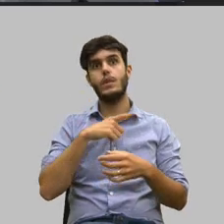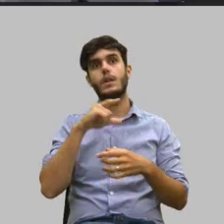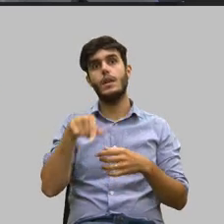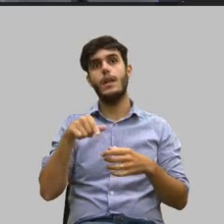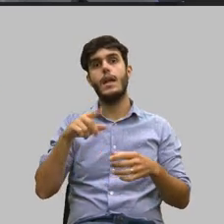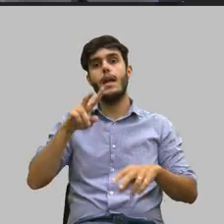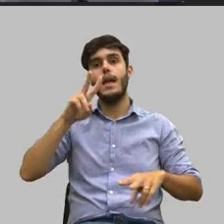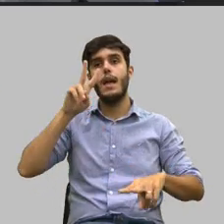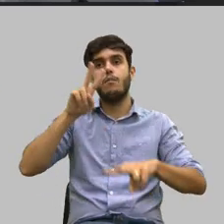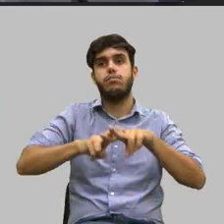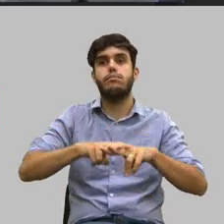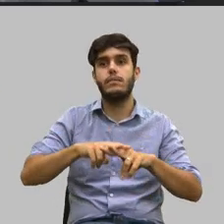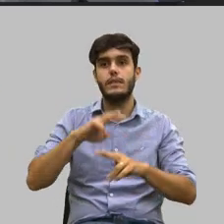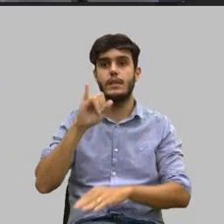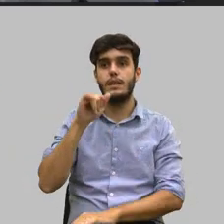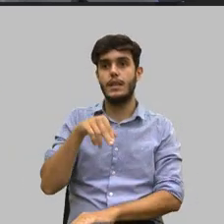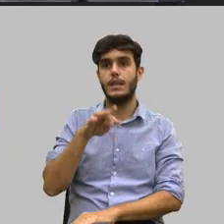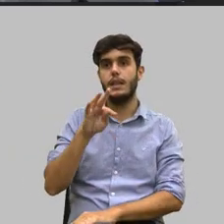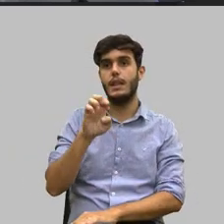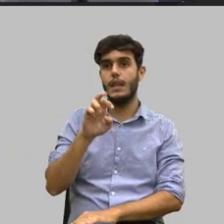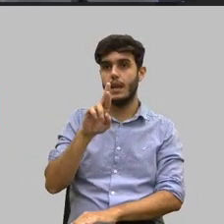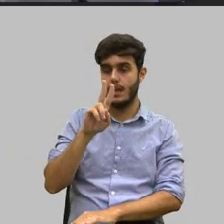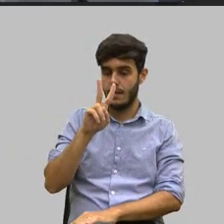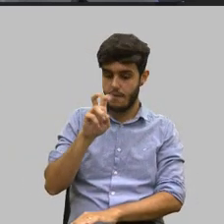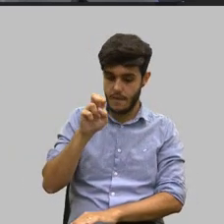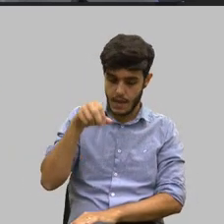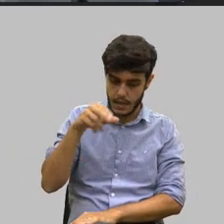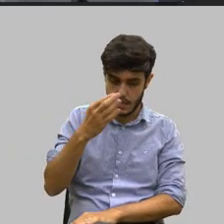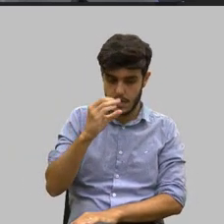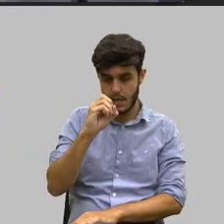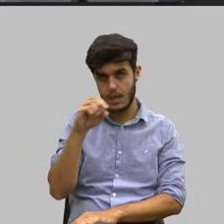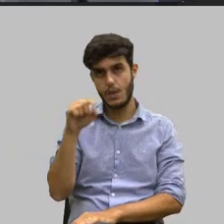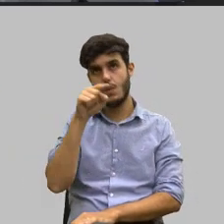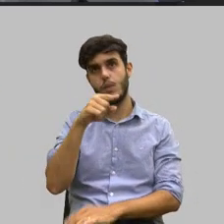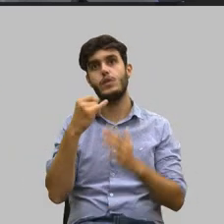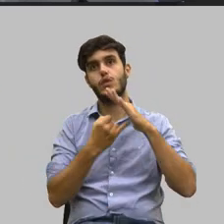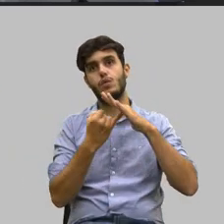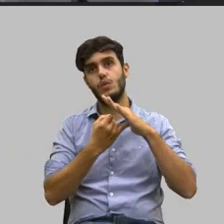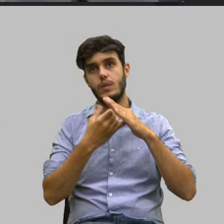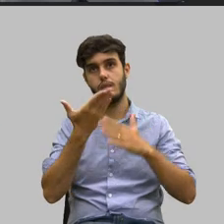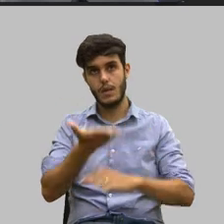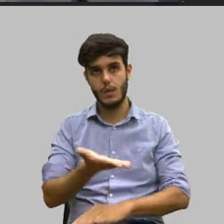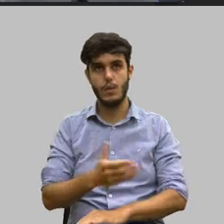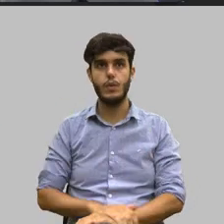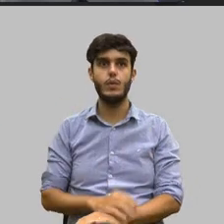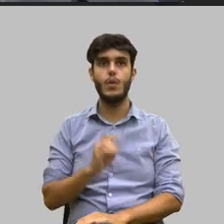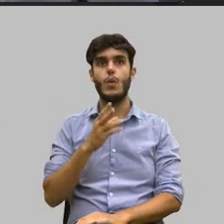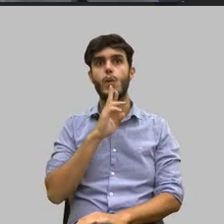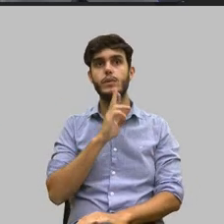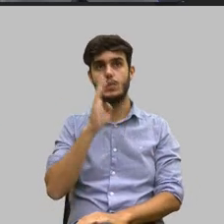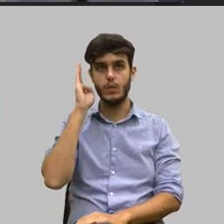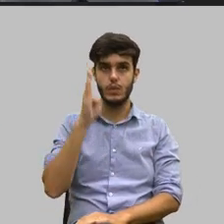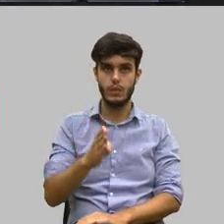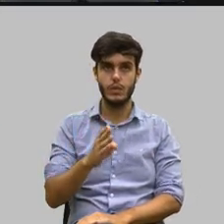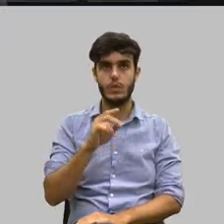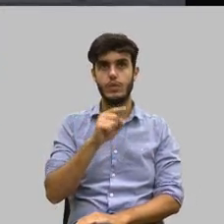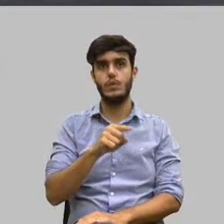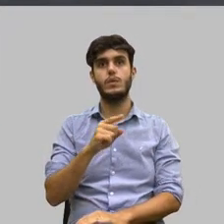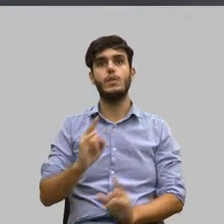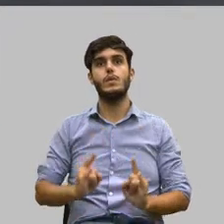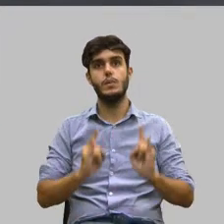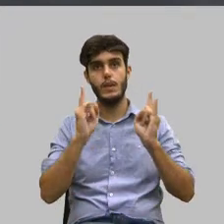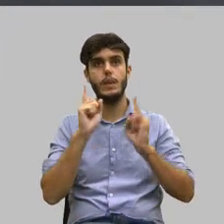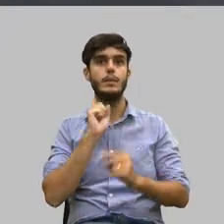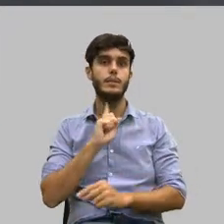é uma uma intervenção mais drástica da instituição então ou seja respondendo diretamente os os prédios Minas